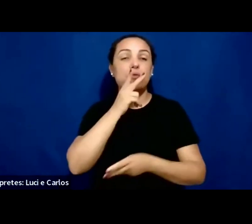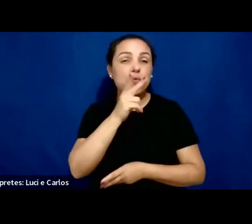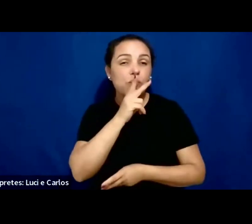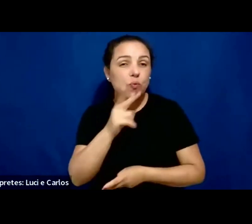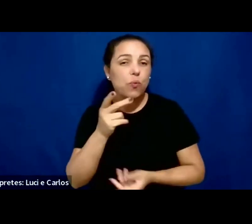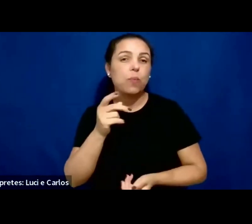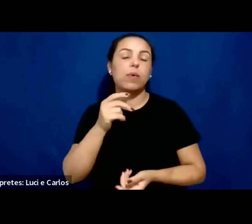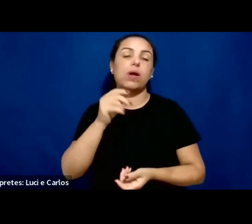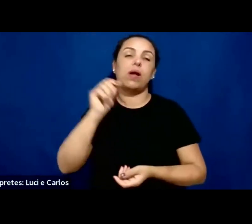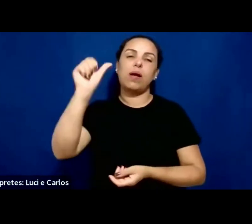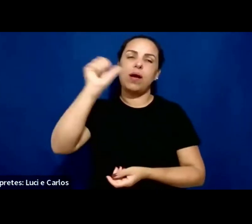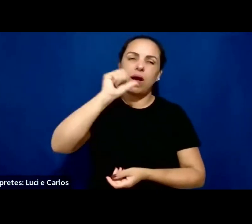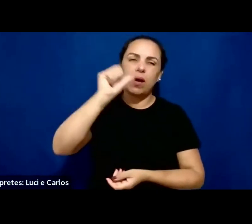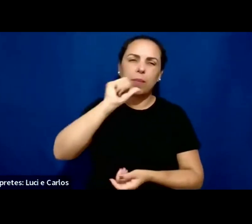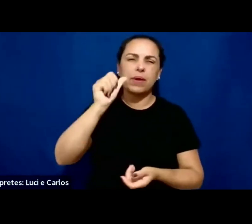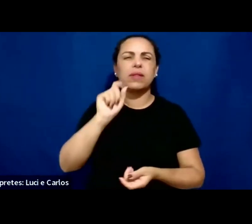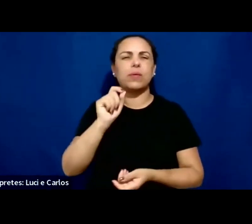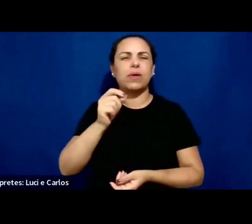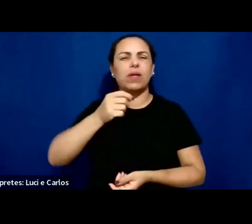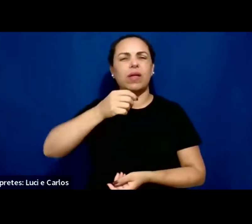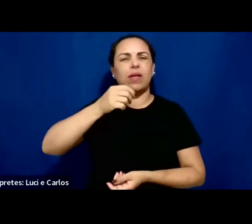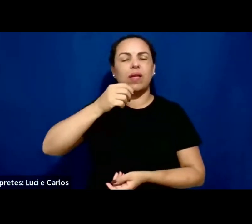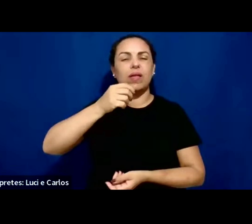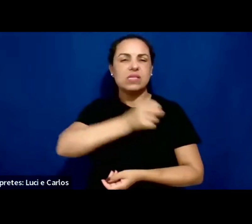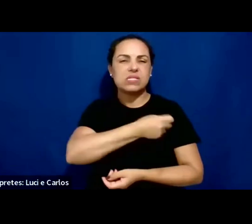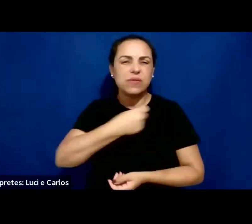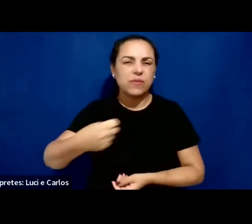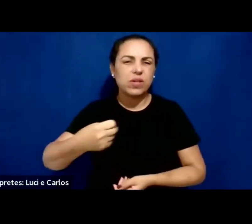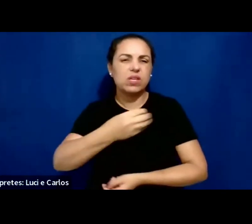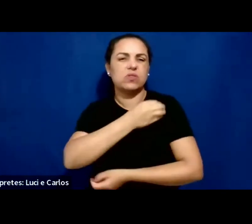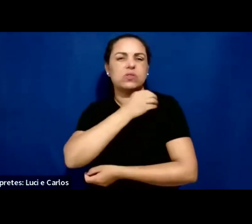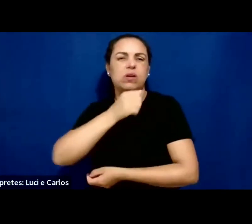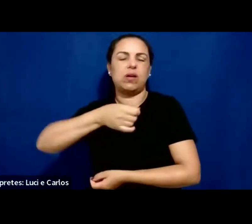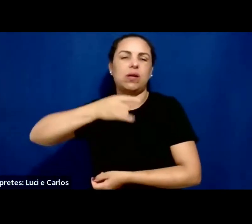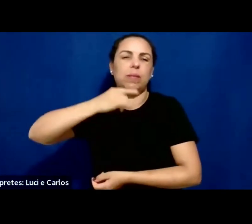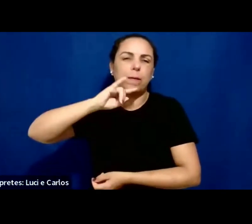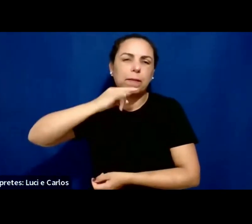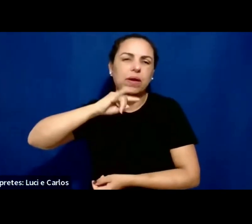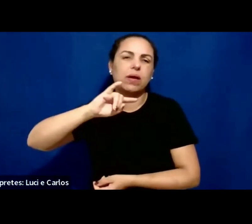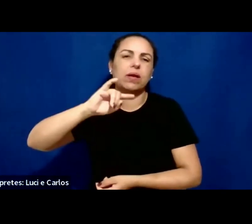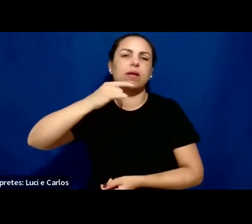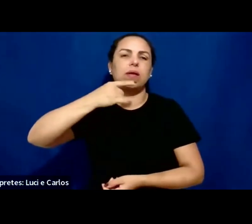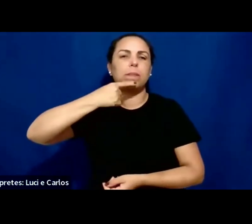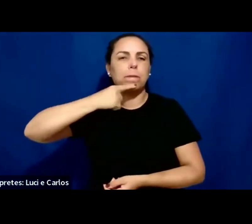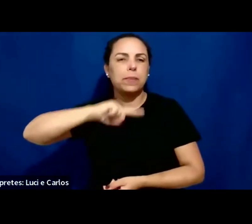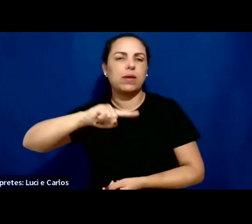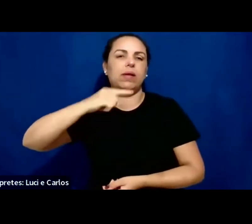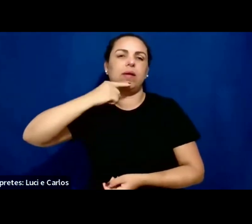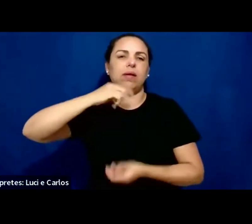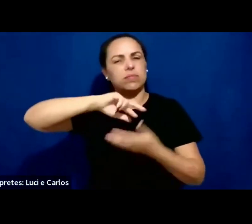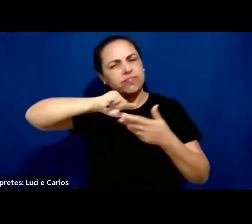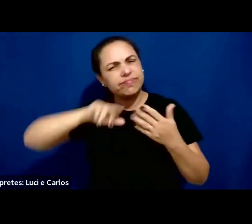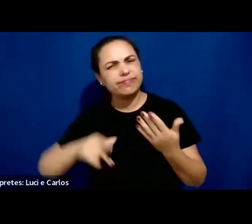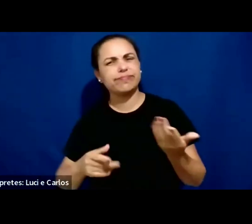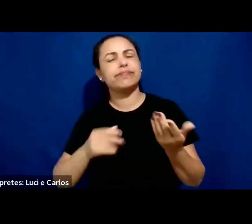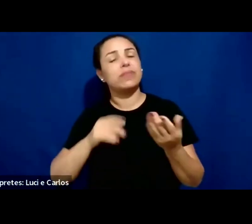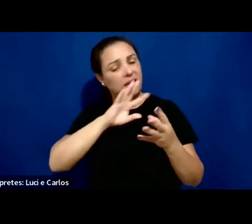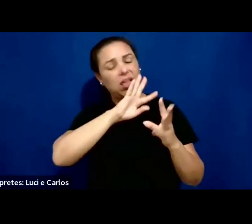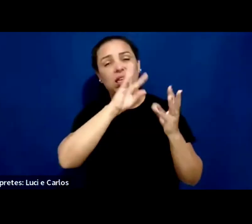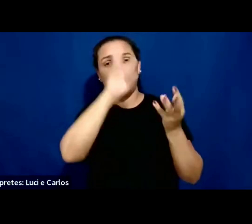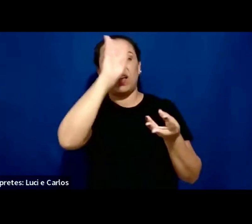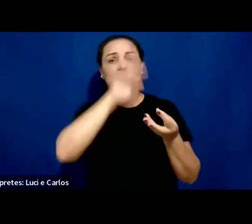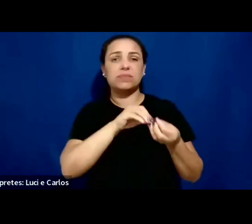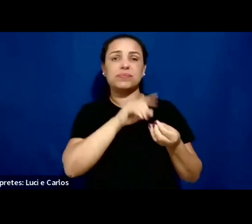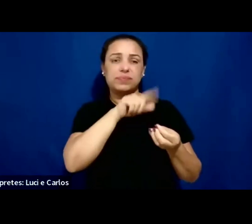alto consumo de bebida alcoólica, né? Histórico familiar de câncer coloretal, câncer